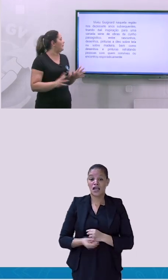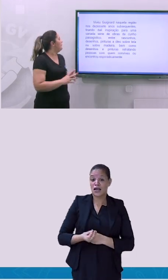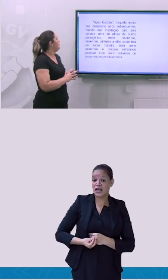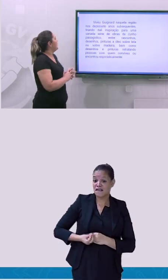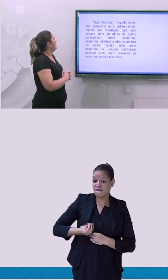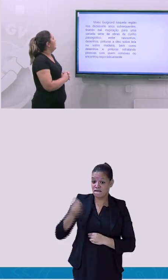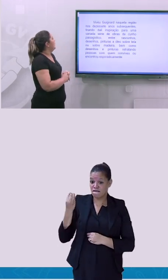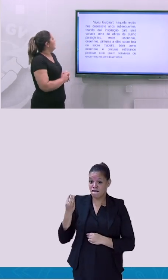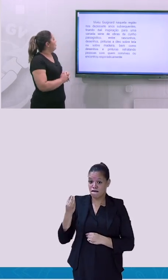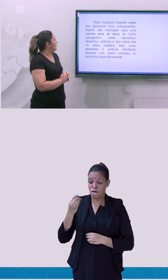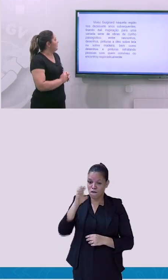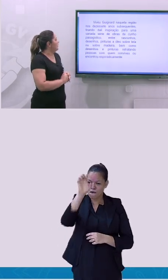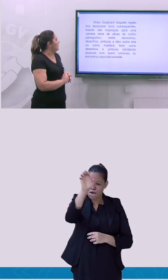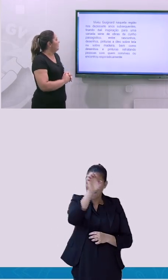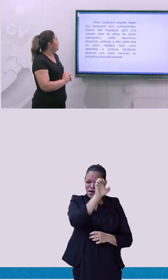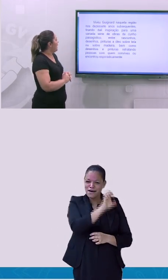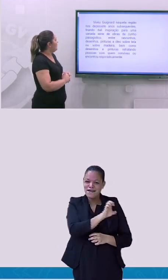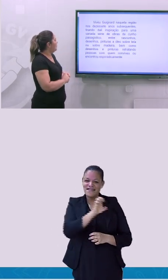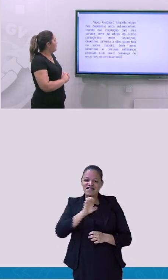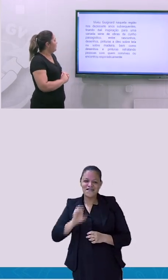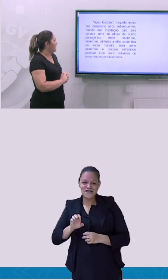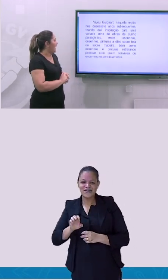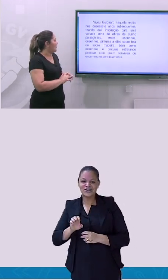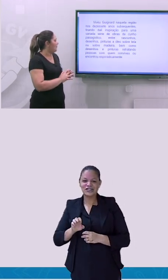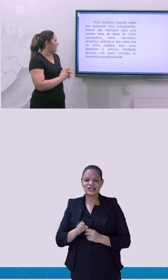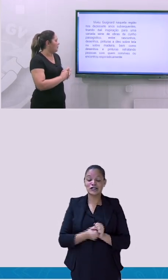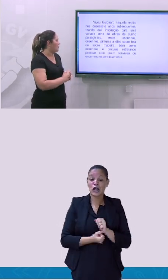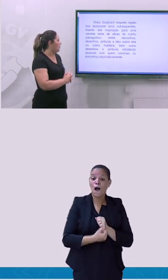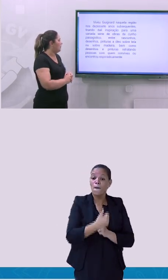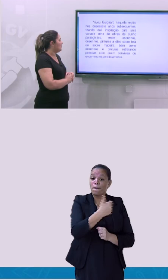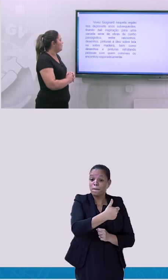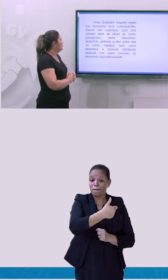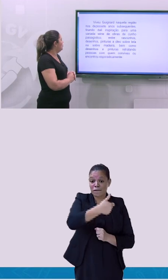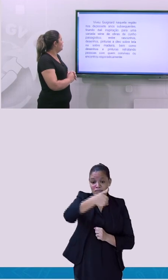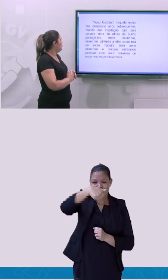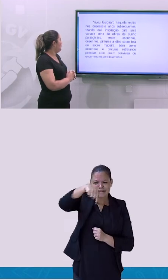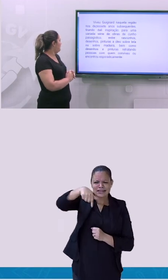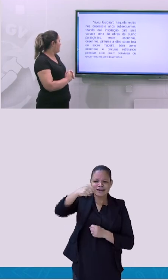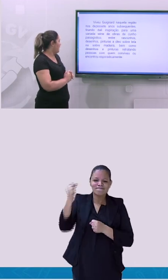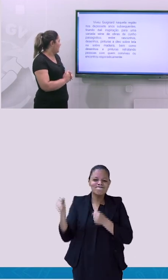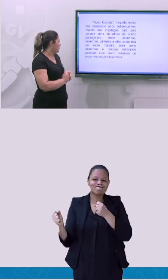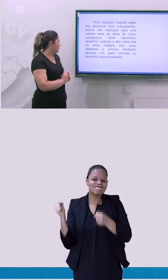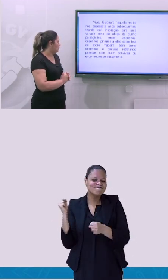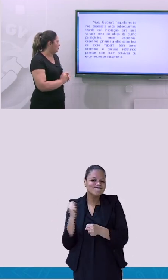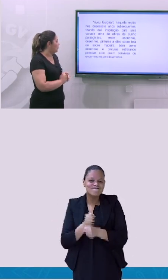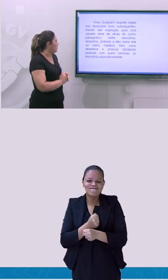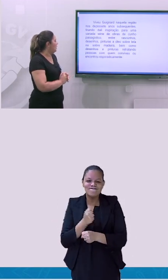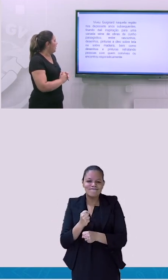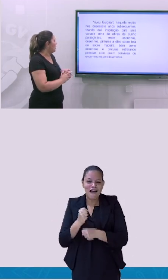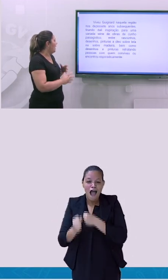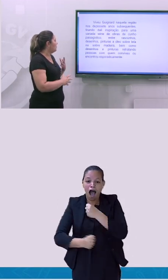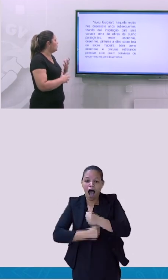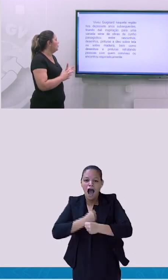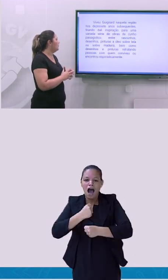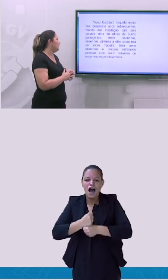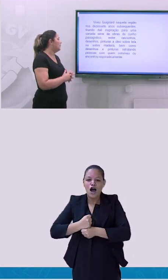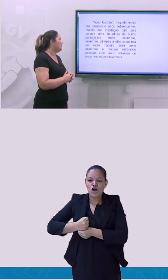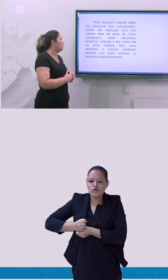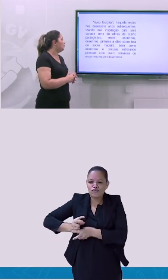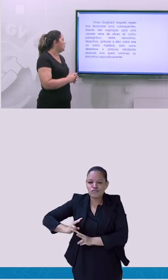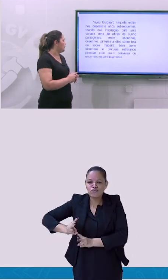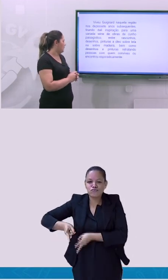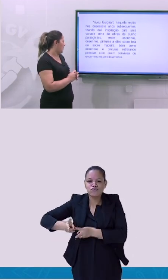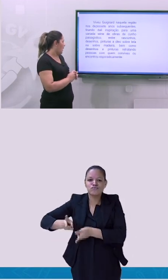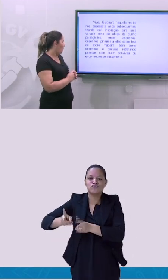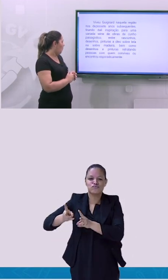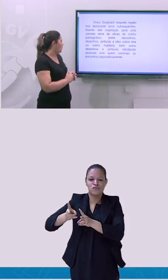vida, tirando dali inspiração para uma variada série de obras de cunho paisagístico, entre rascunhos,